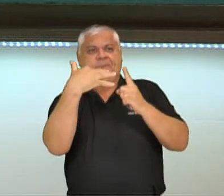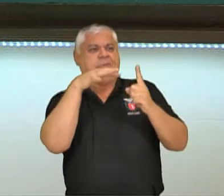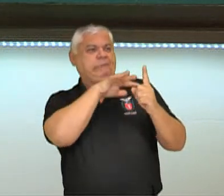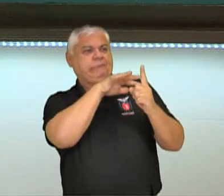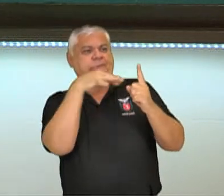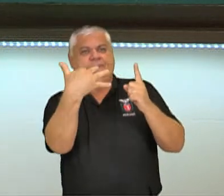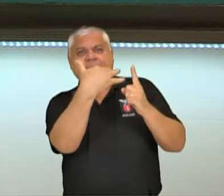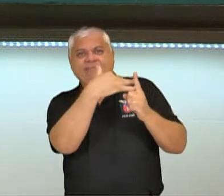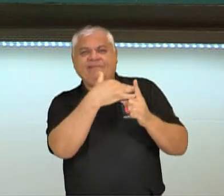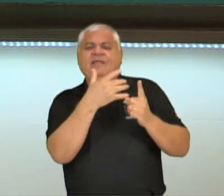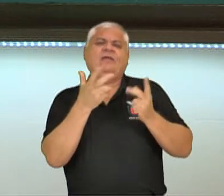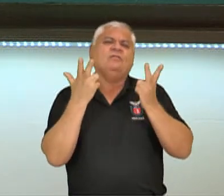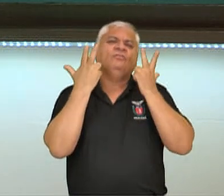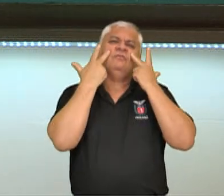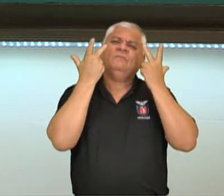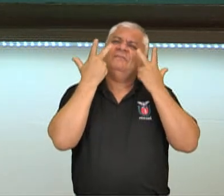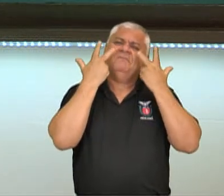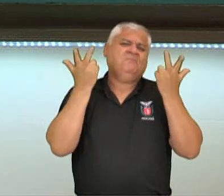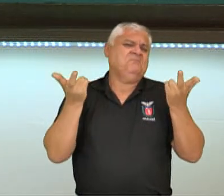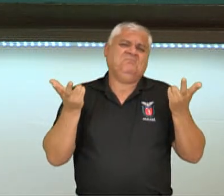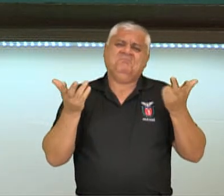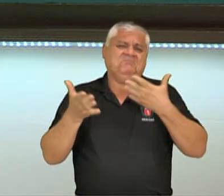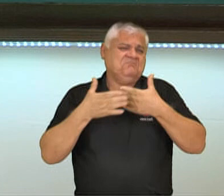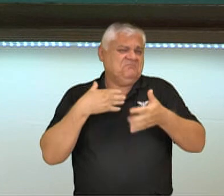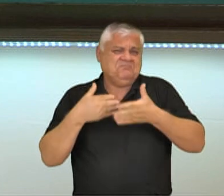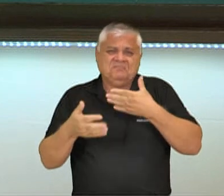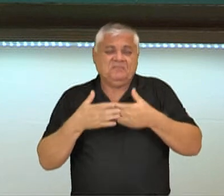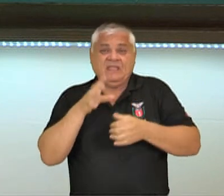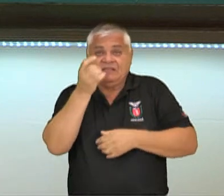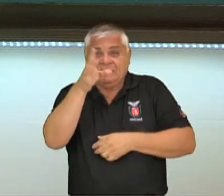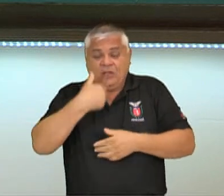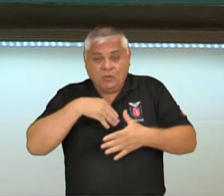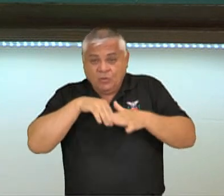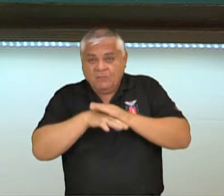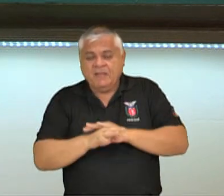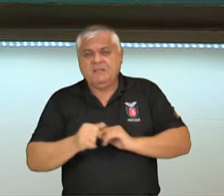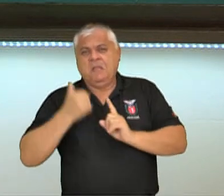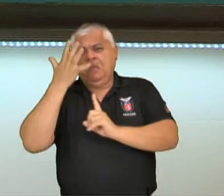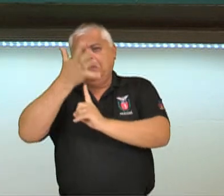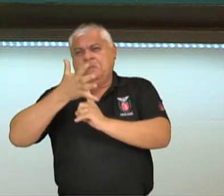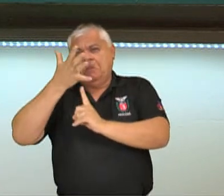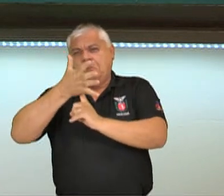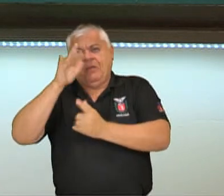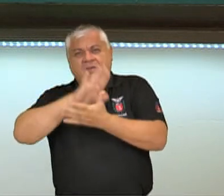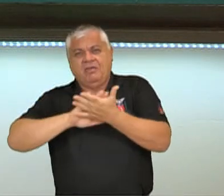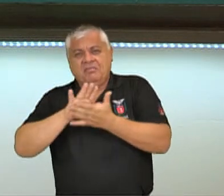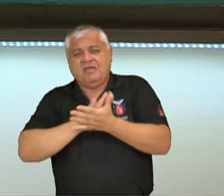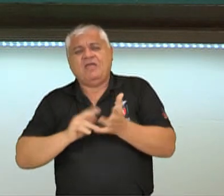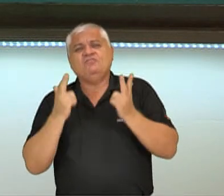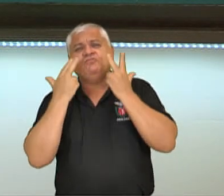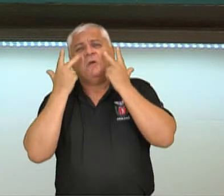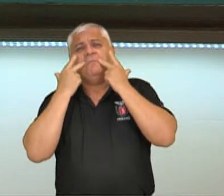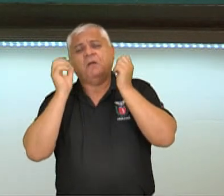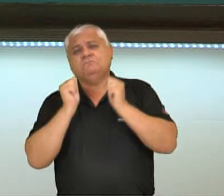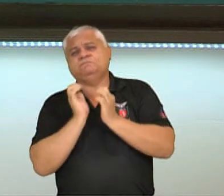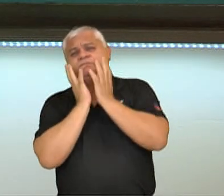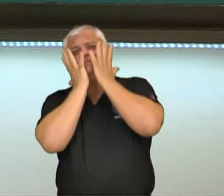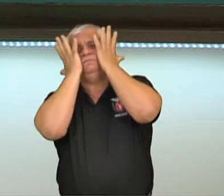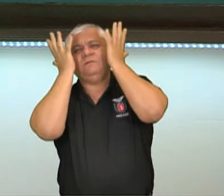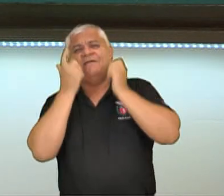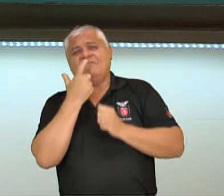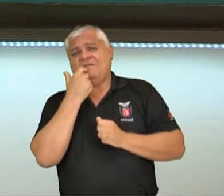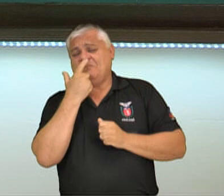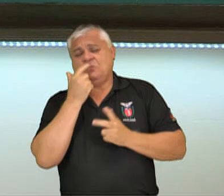gente. Quando a gente começa, se não tem muito o costume de falar em público, é normal você